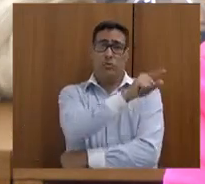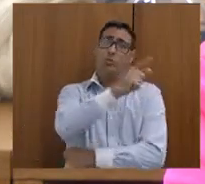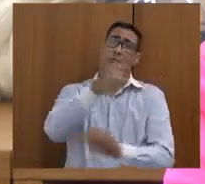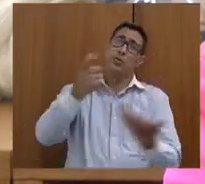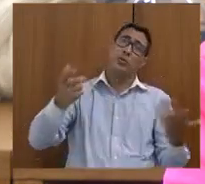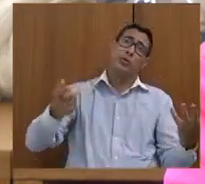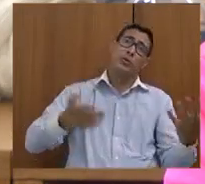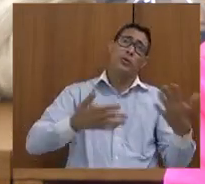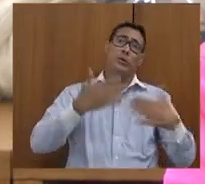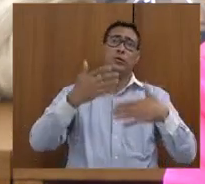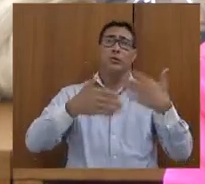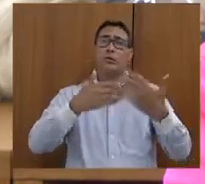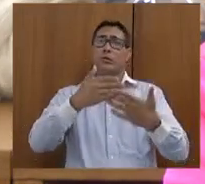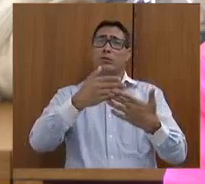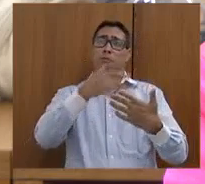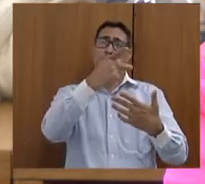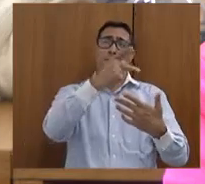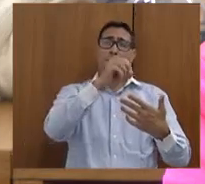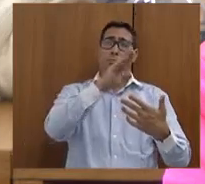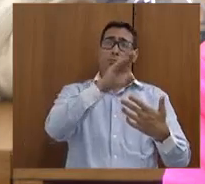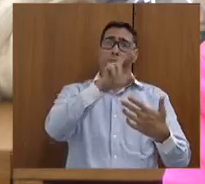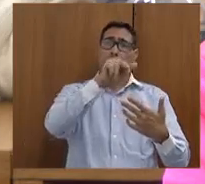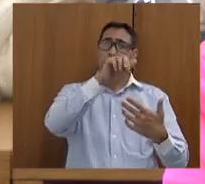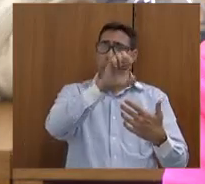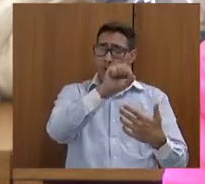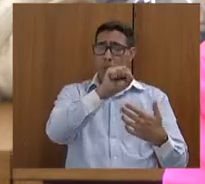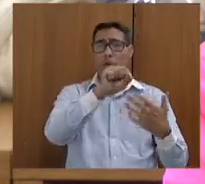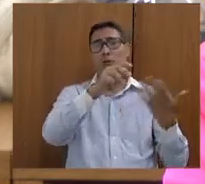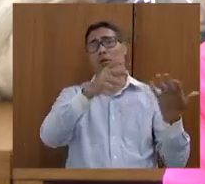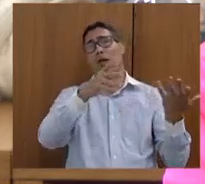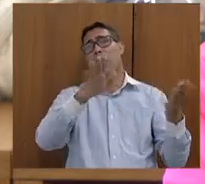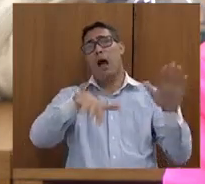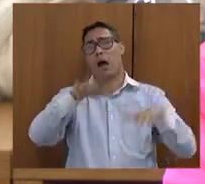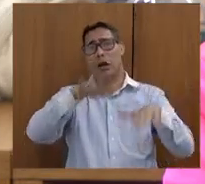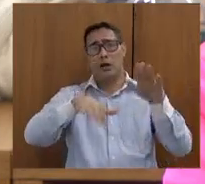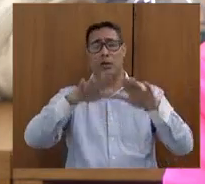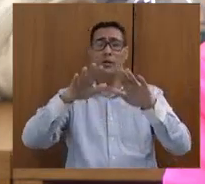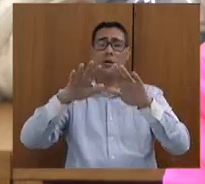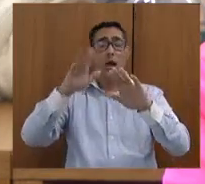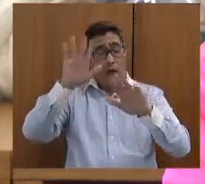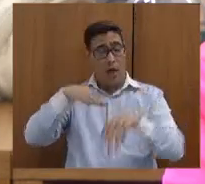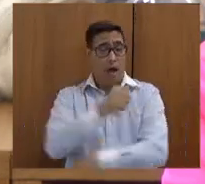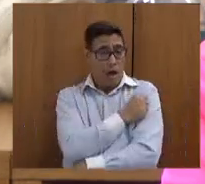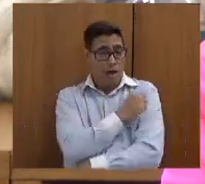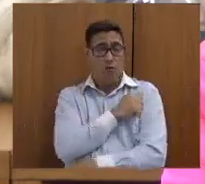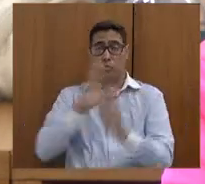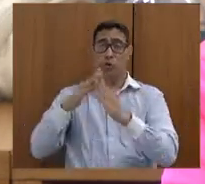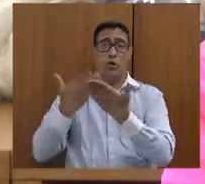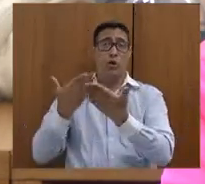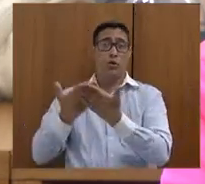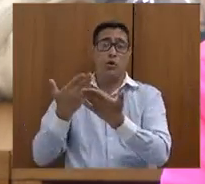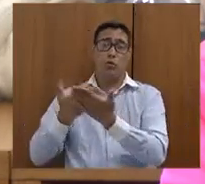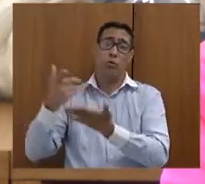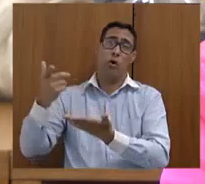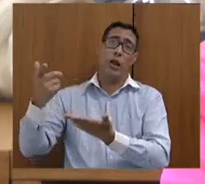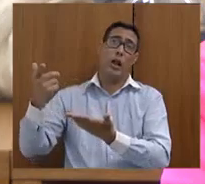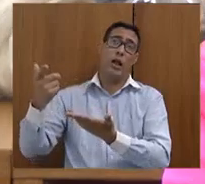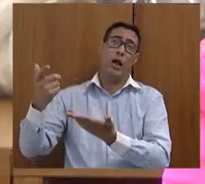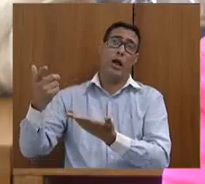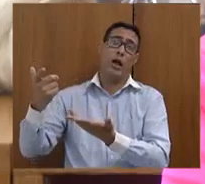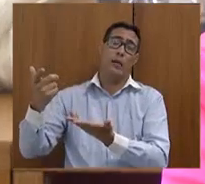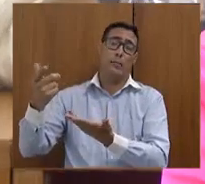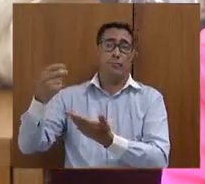classes né vamos dizer empobrecidos estudantes que vieram oriundos de escola pública então ampliar